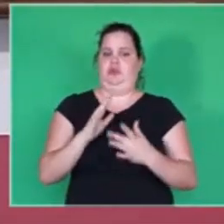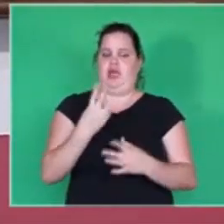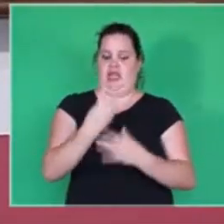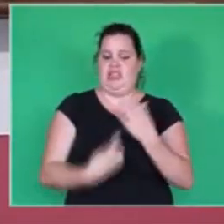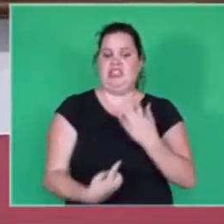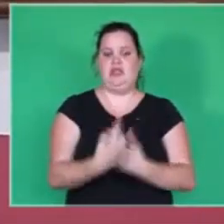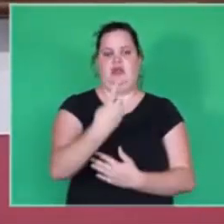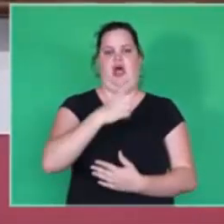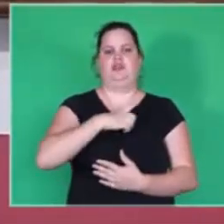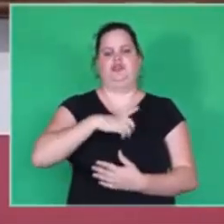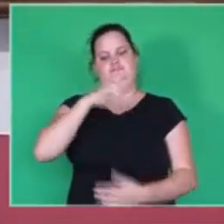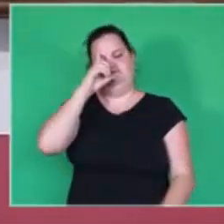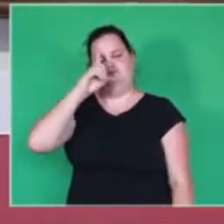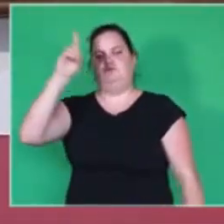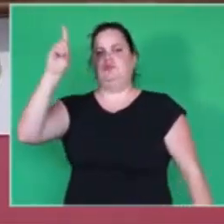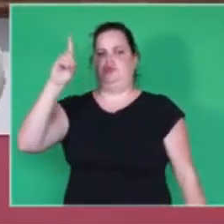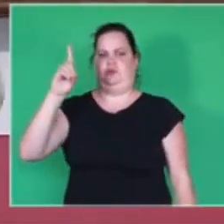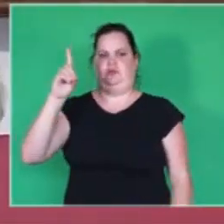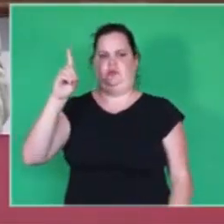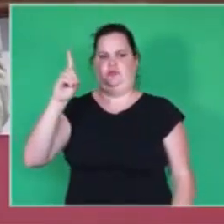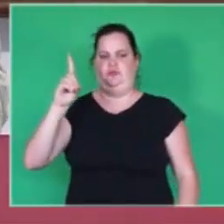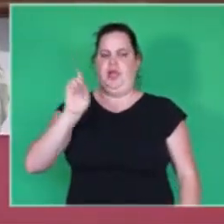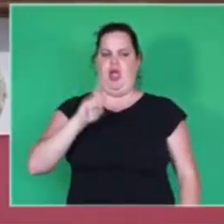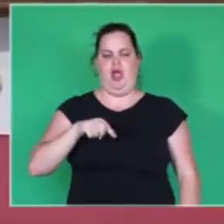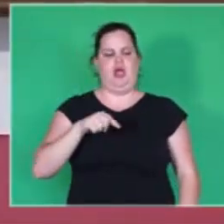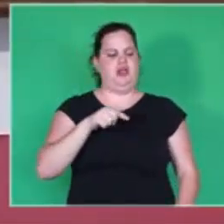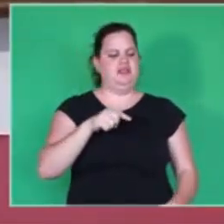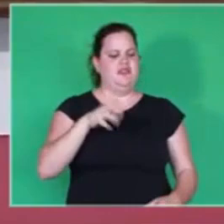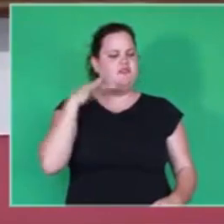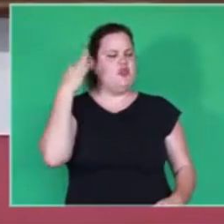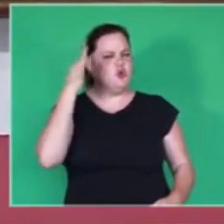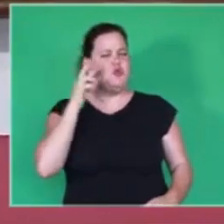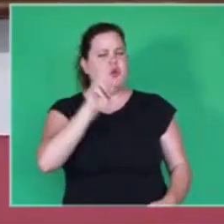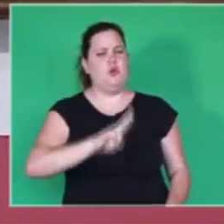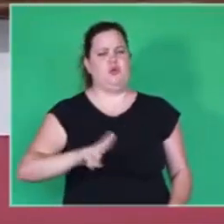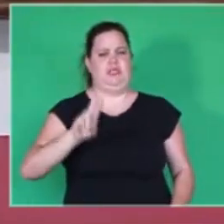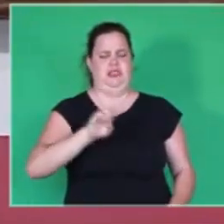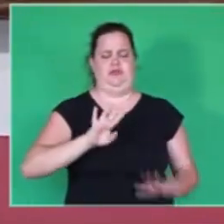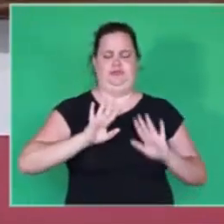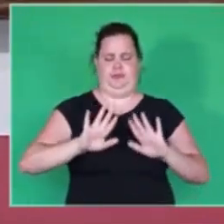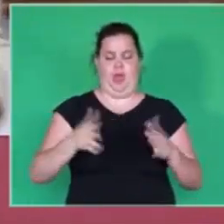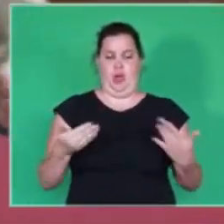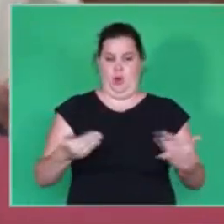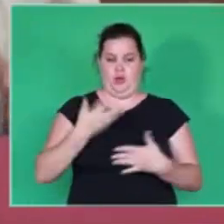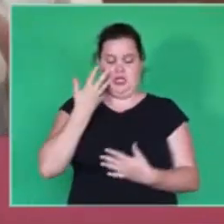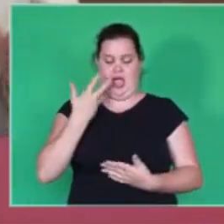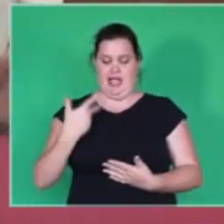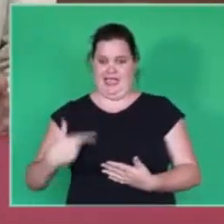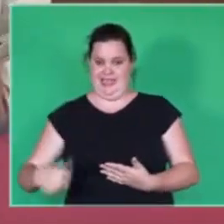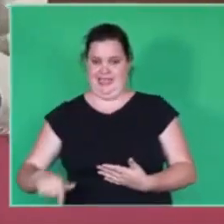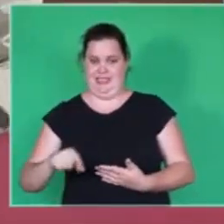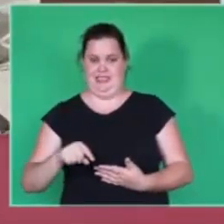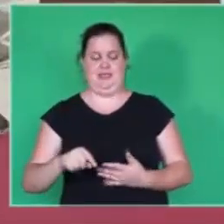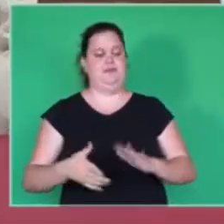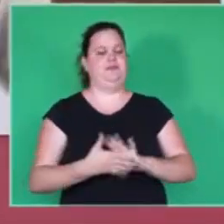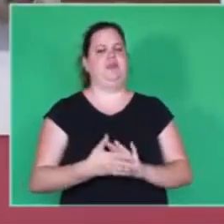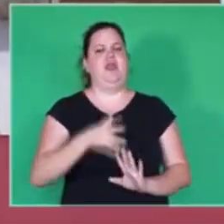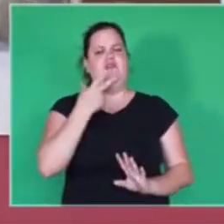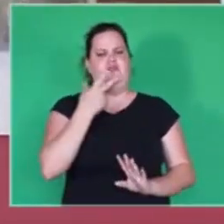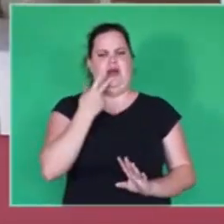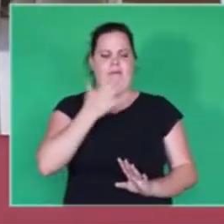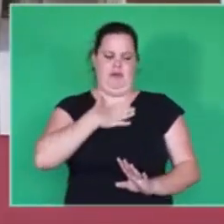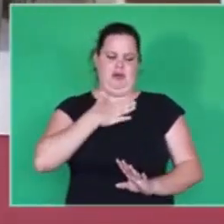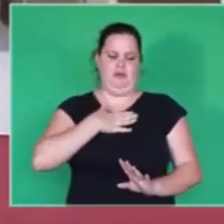ideia filosófica. Não tinham como você. Então, uma criança vem hoje e diz que Platão cria em Deus. Não,